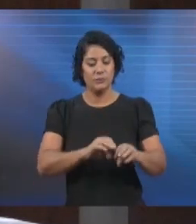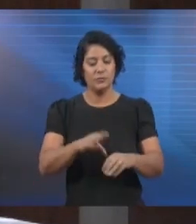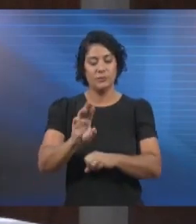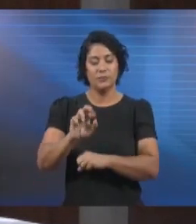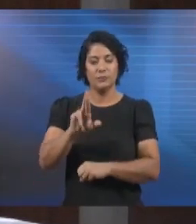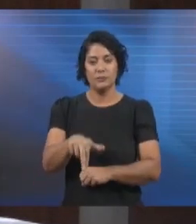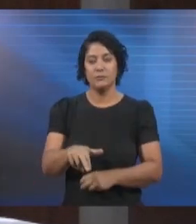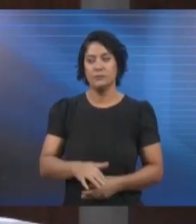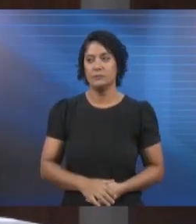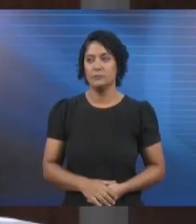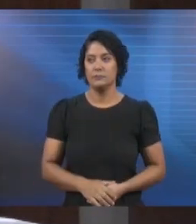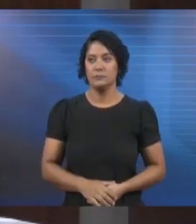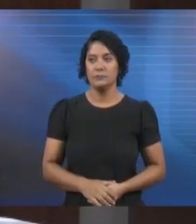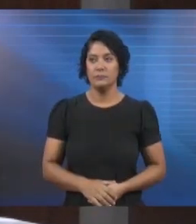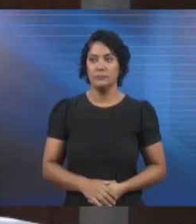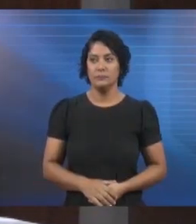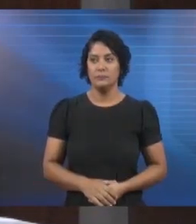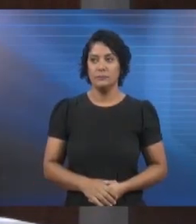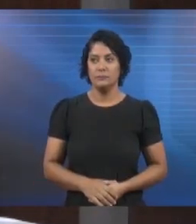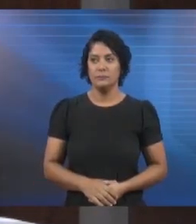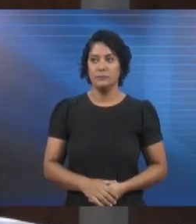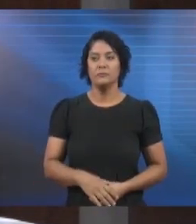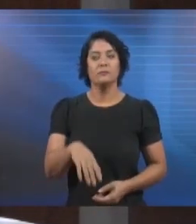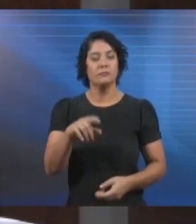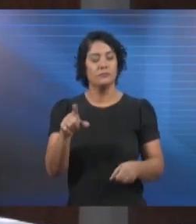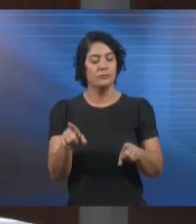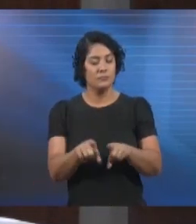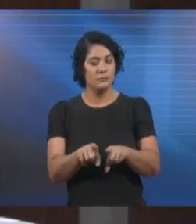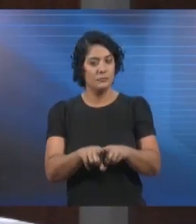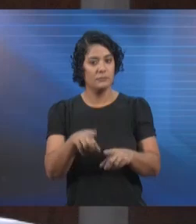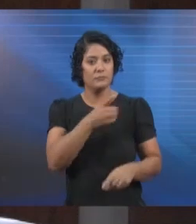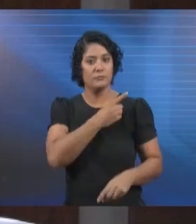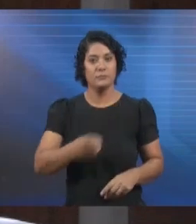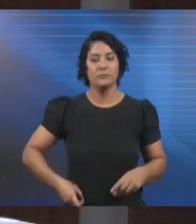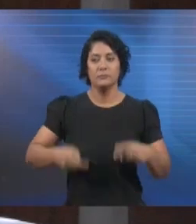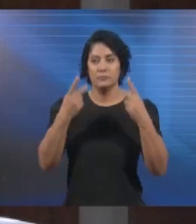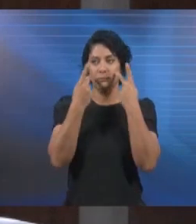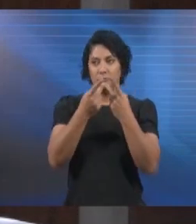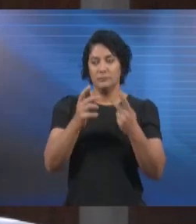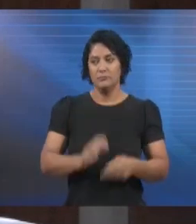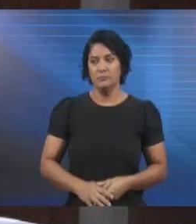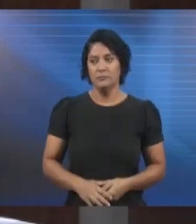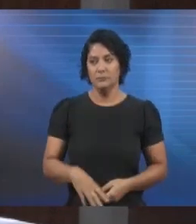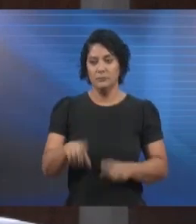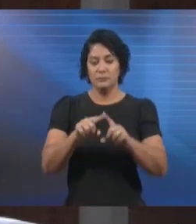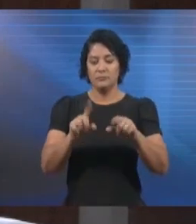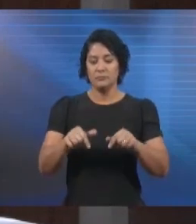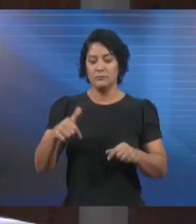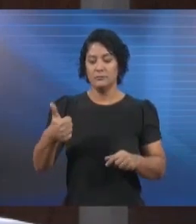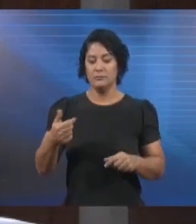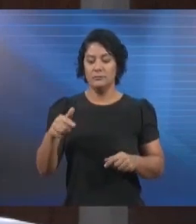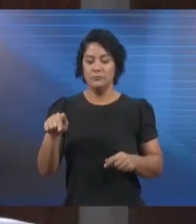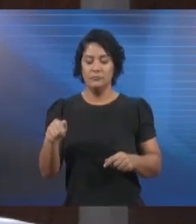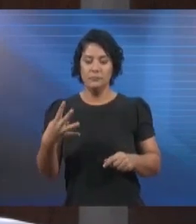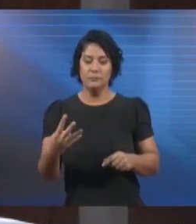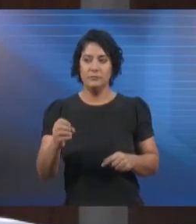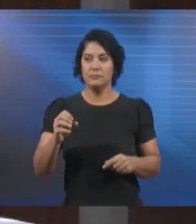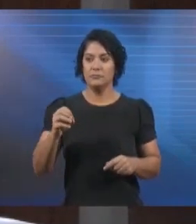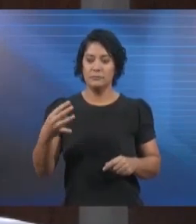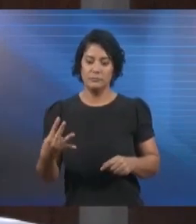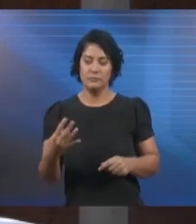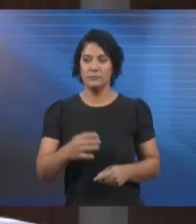do Norte ainda Deputado Hermano mora projeto de lei número 3/202